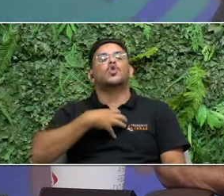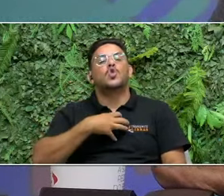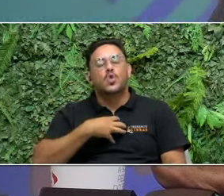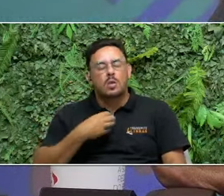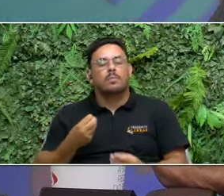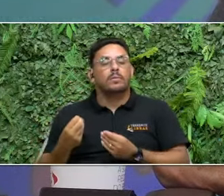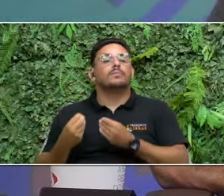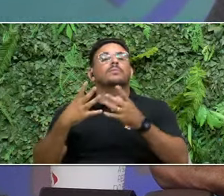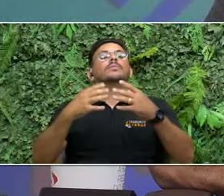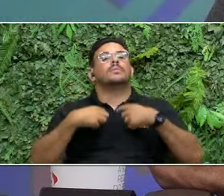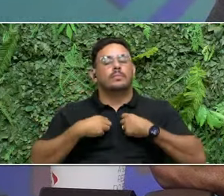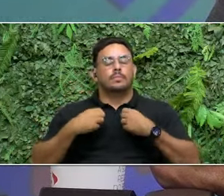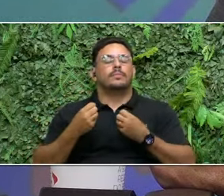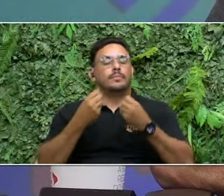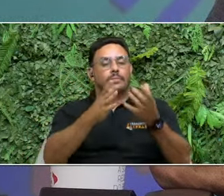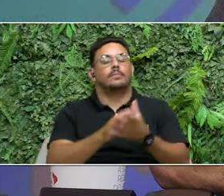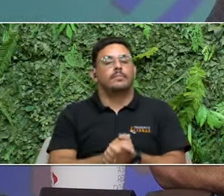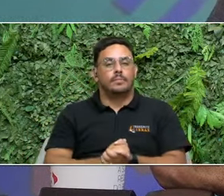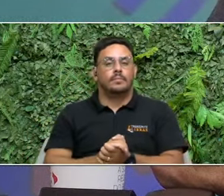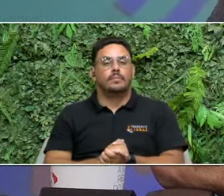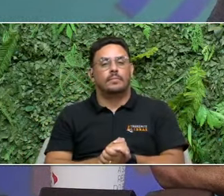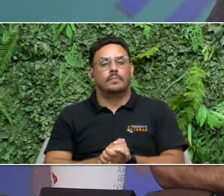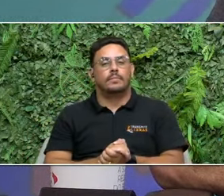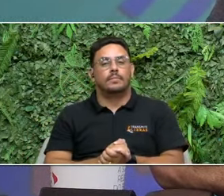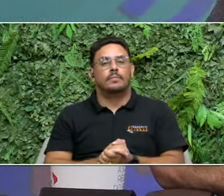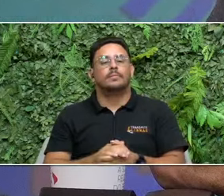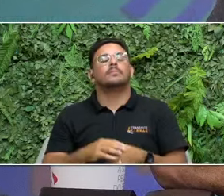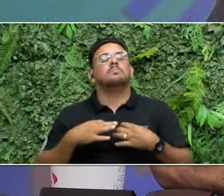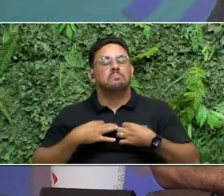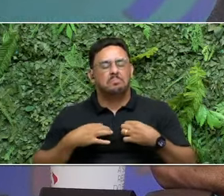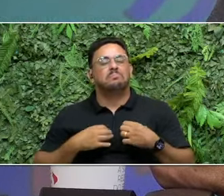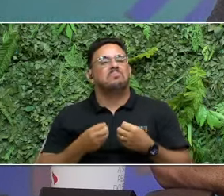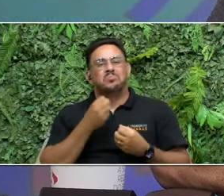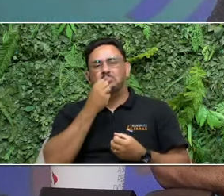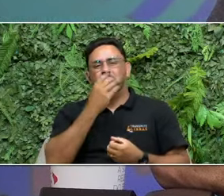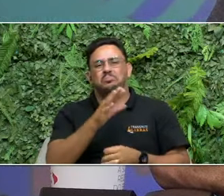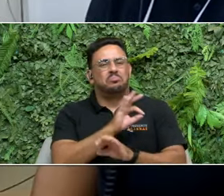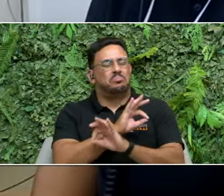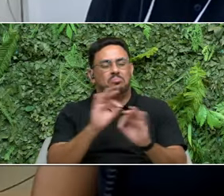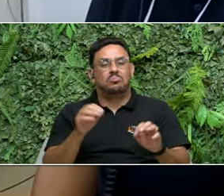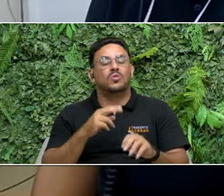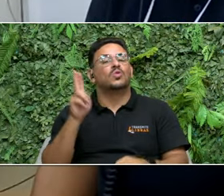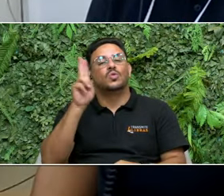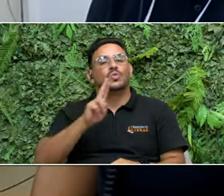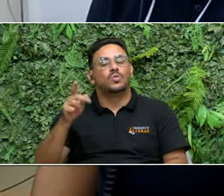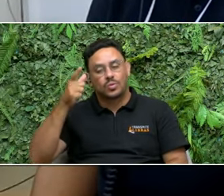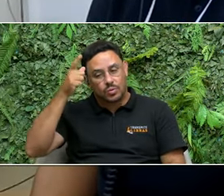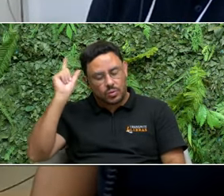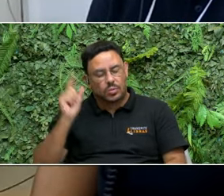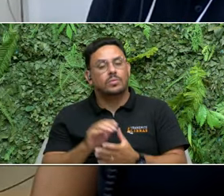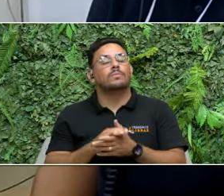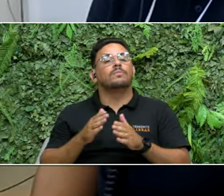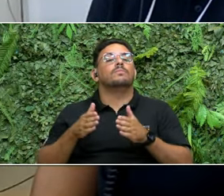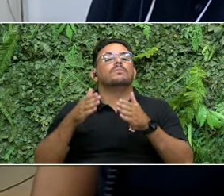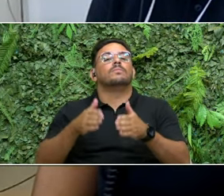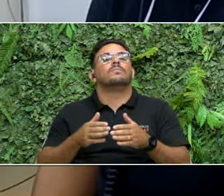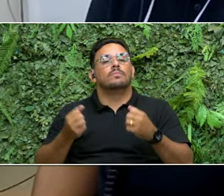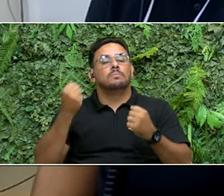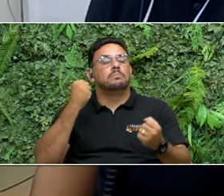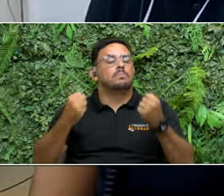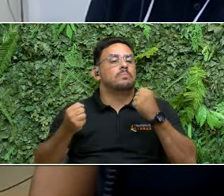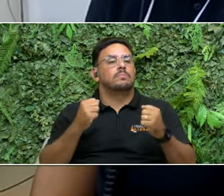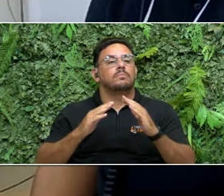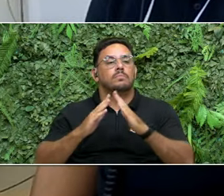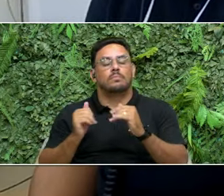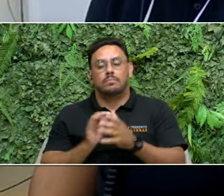vida uma camisa acabou ganhando viu e a camisa realmente ficou muito bonita já usei Ontem quando eu tava indo pra academia todo mundo parou para